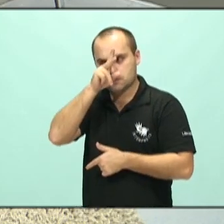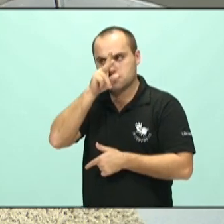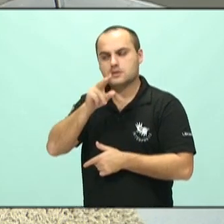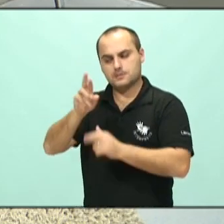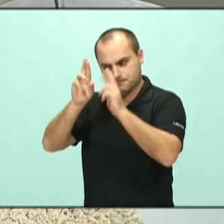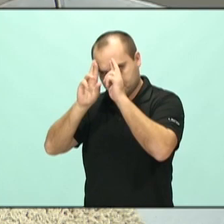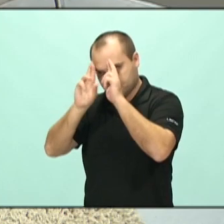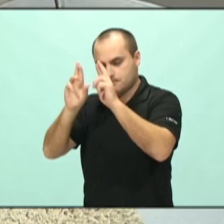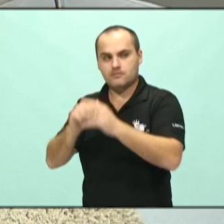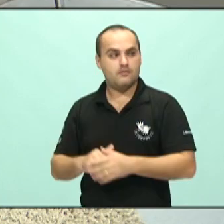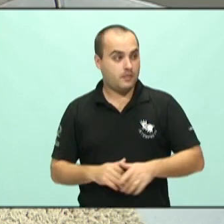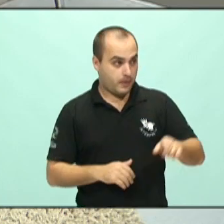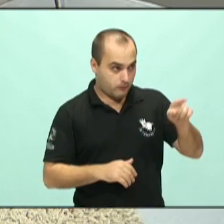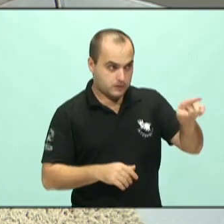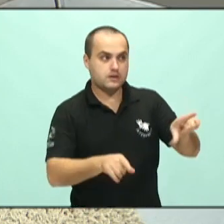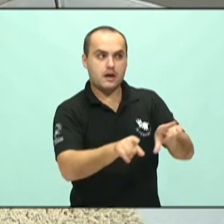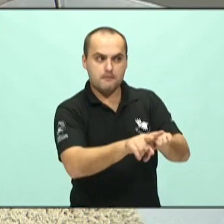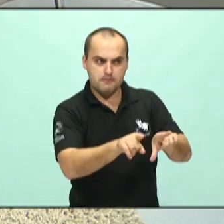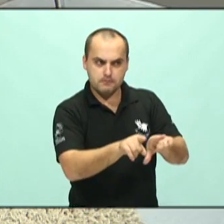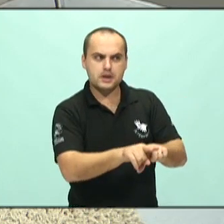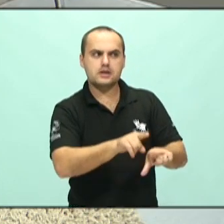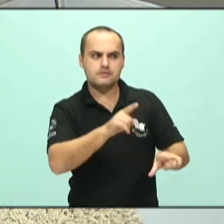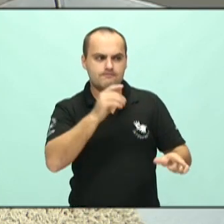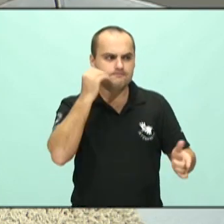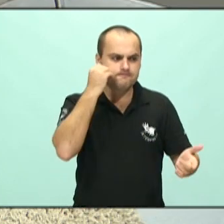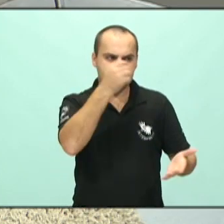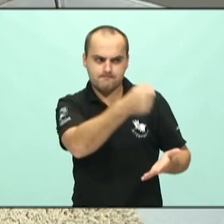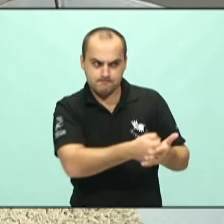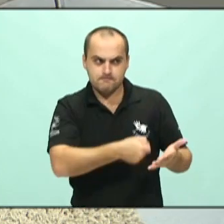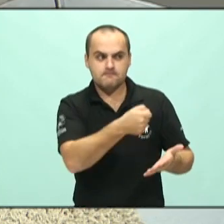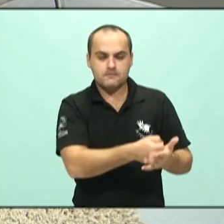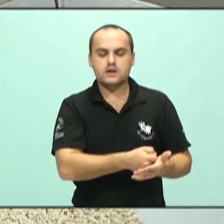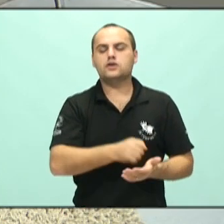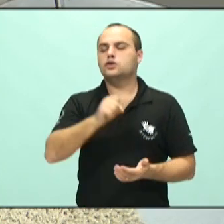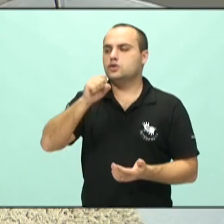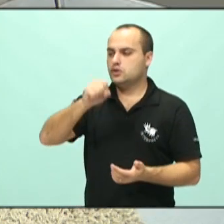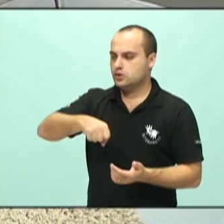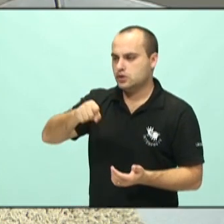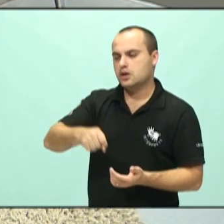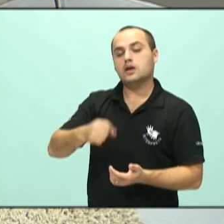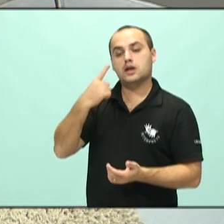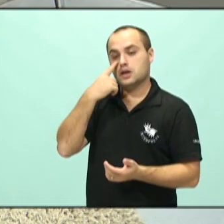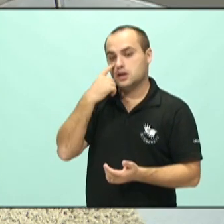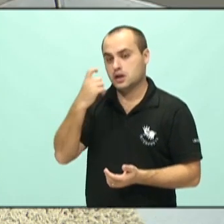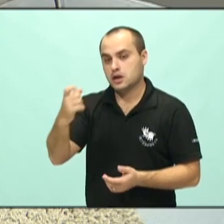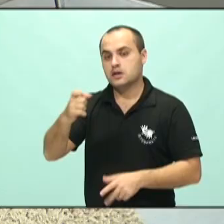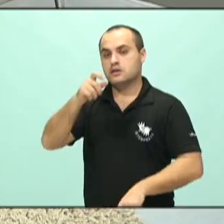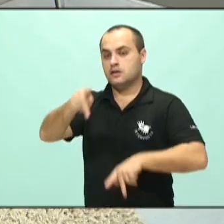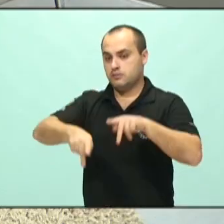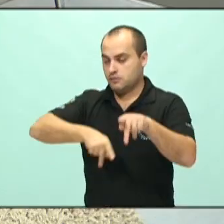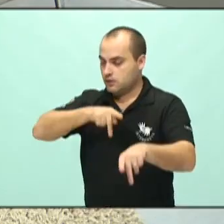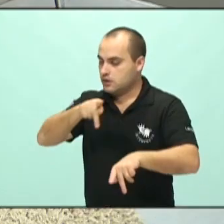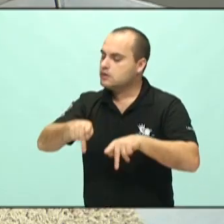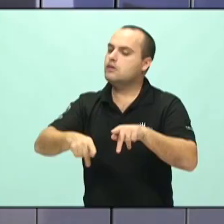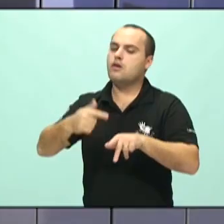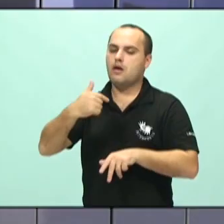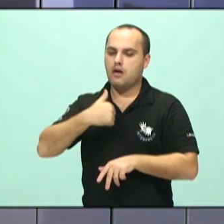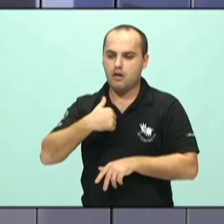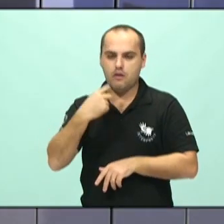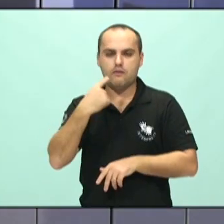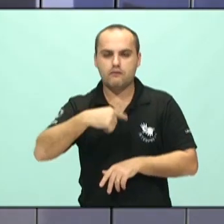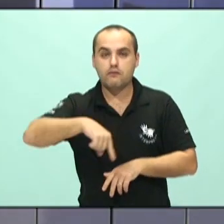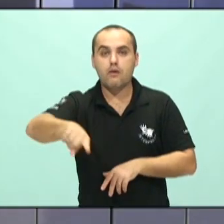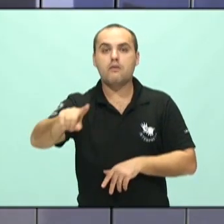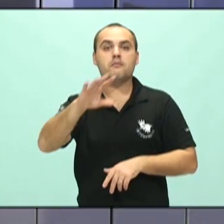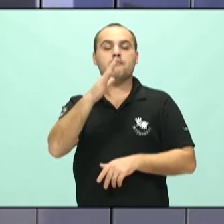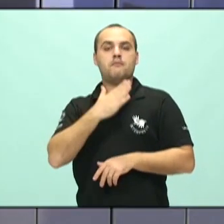tem corrido bastante também, Corremos atrás de tudo que é de interesse da nossa população. As pessoas nos pagam para